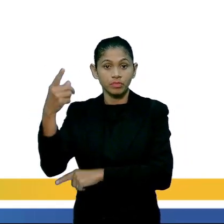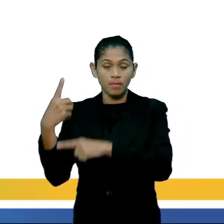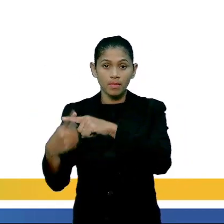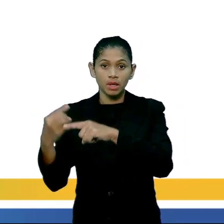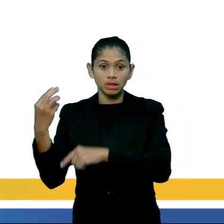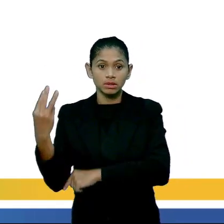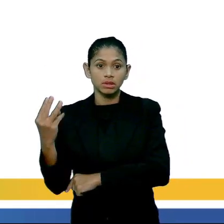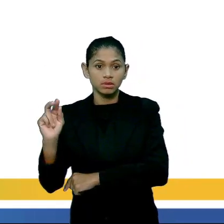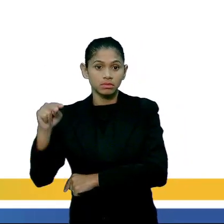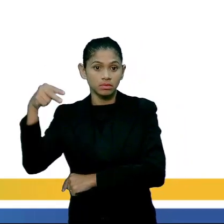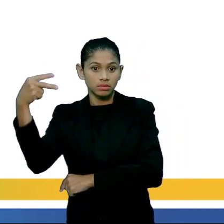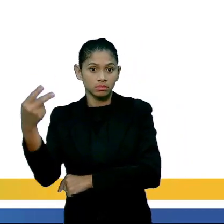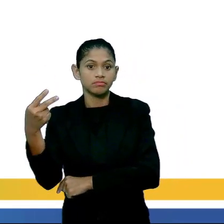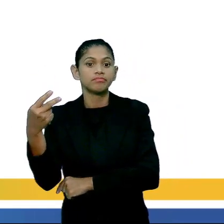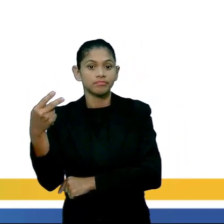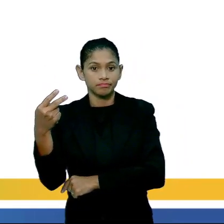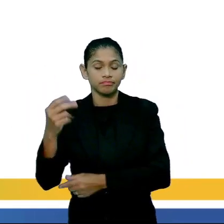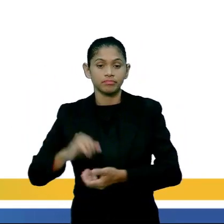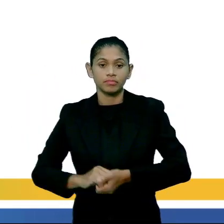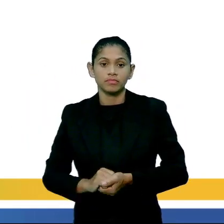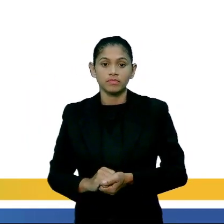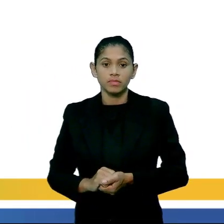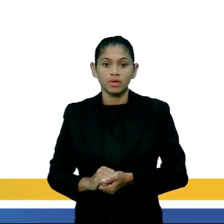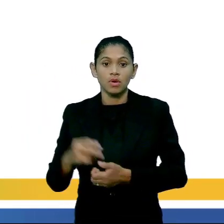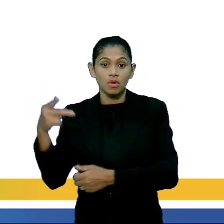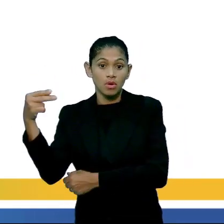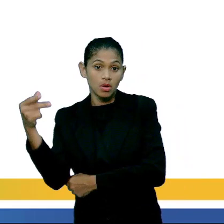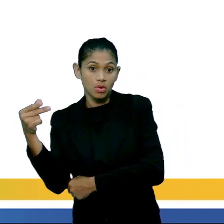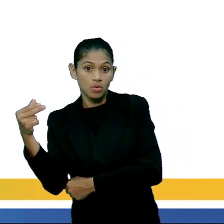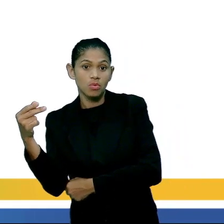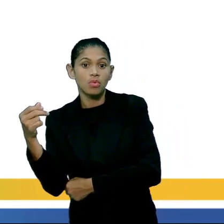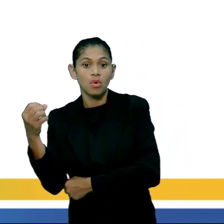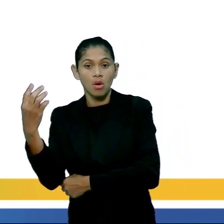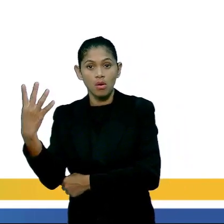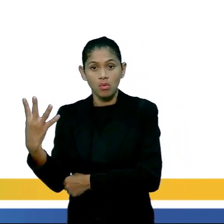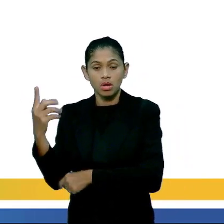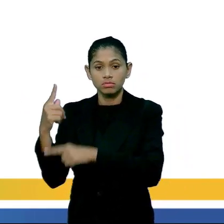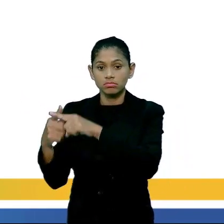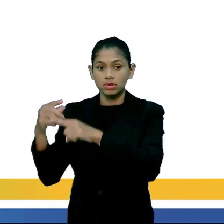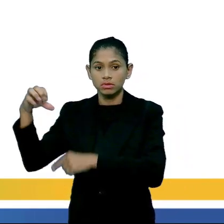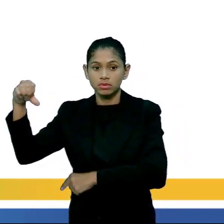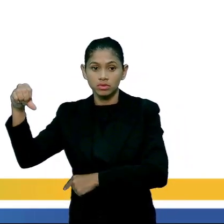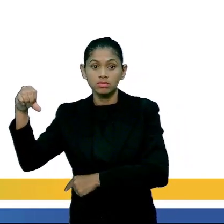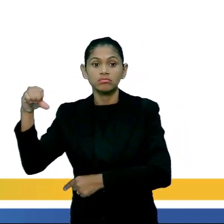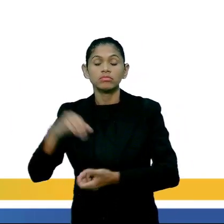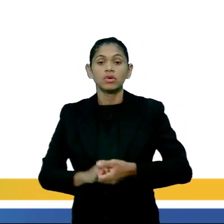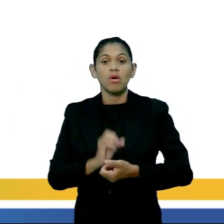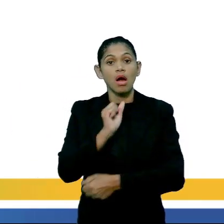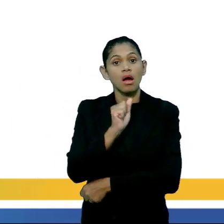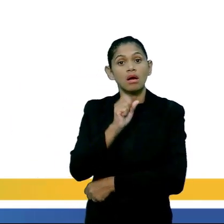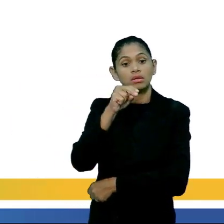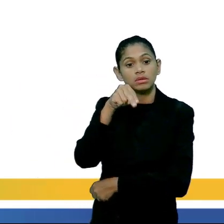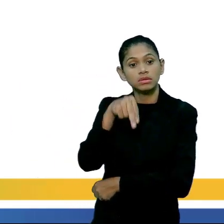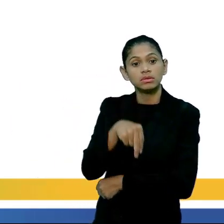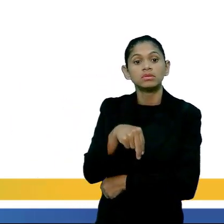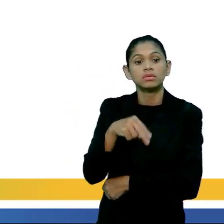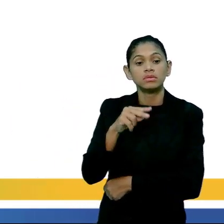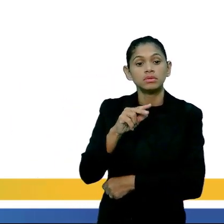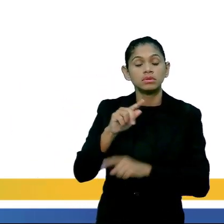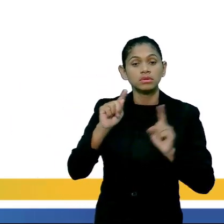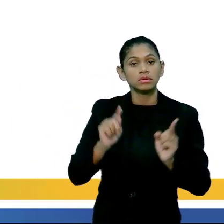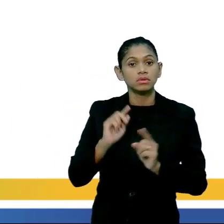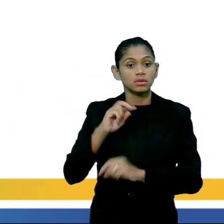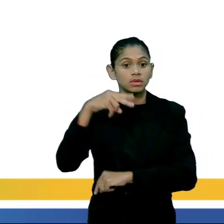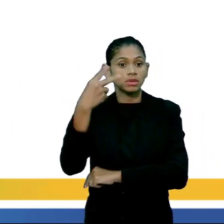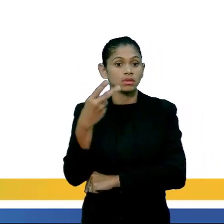2 ao quadrado é 4, 3 ao quadrado é 9, 4 mais 9 vai ser igual a 13. Então,